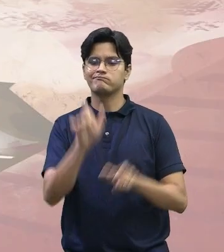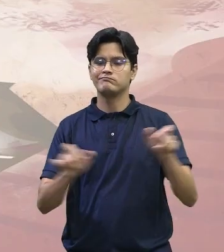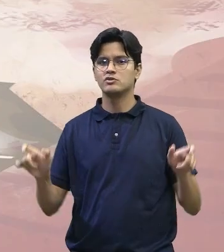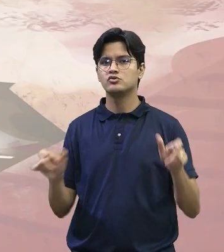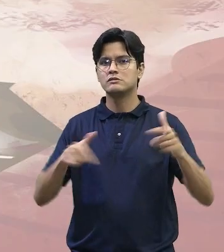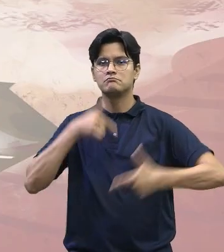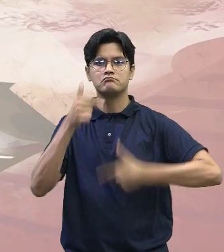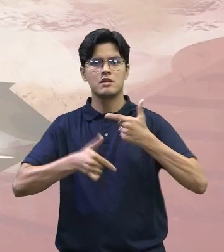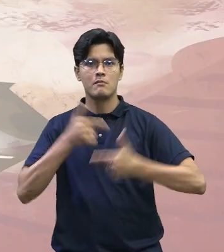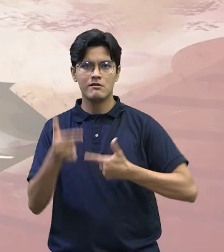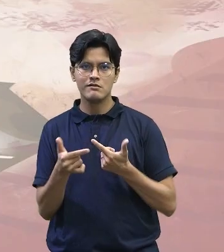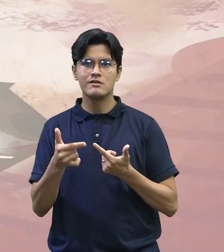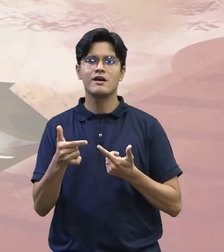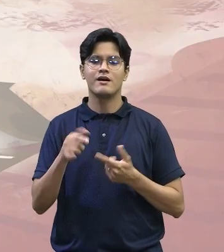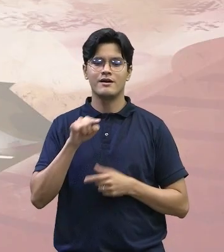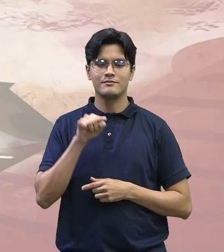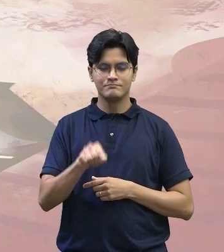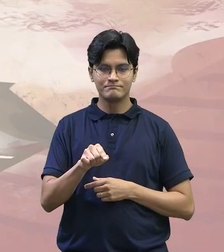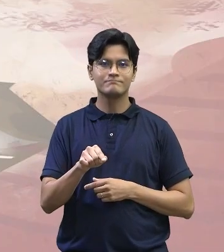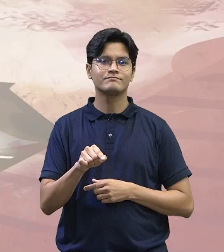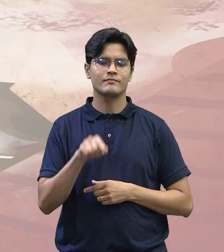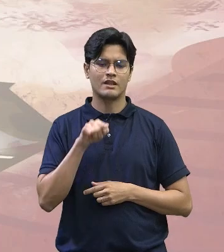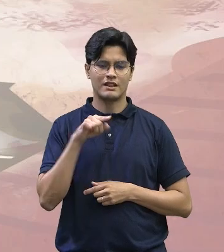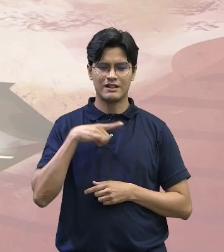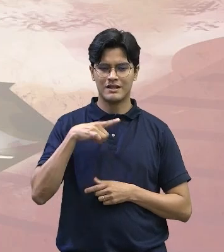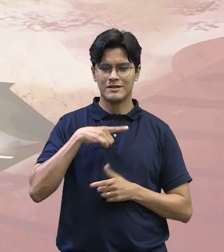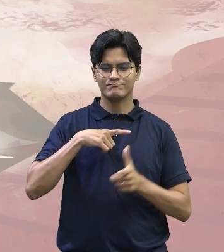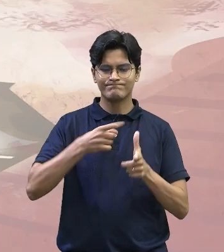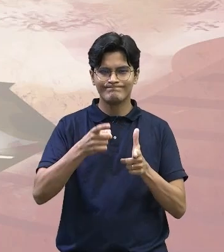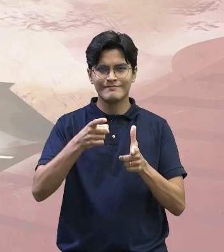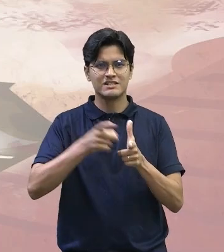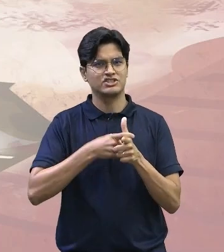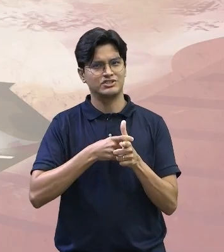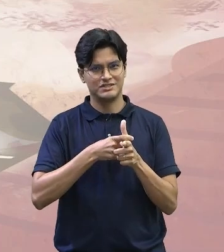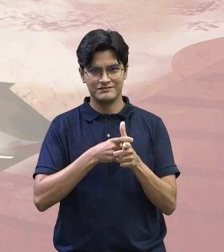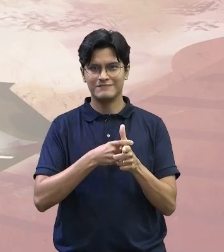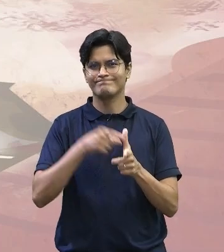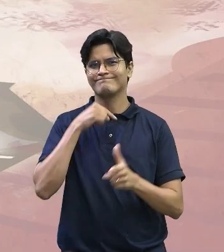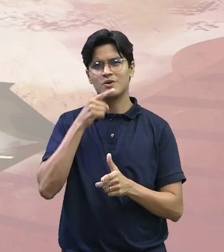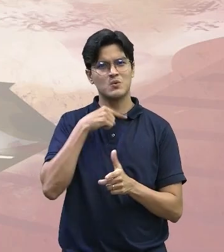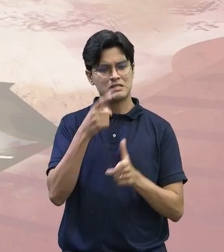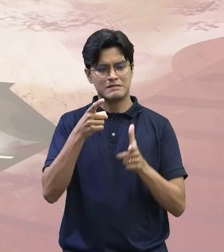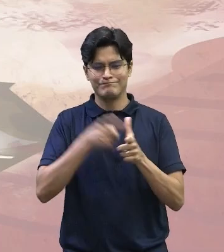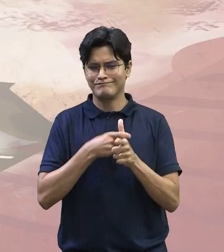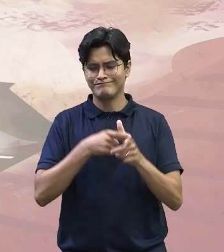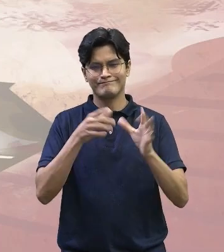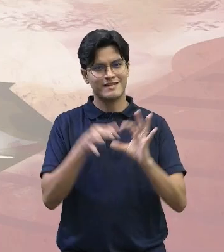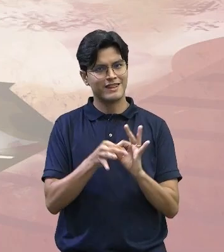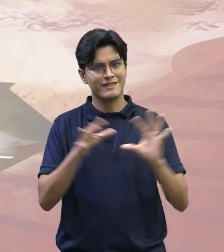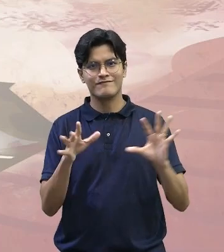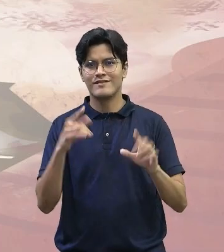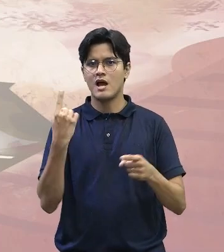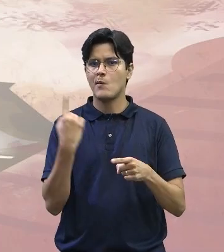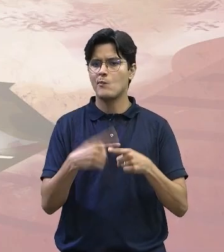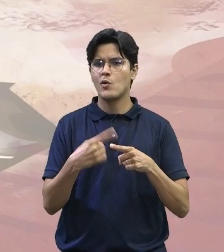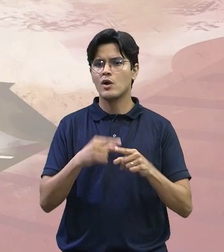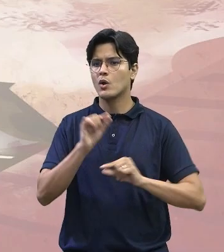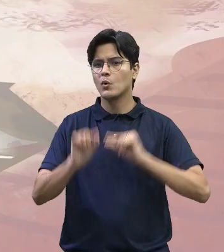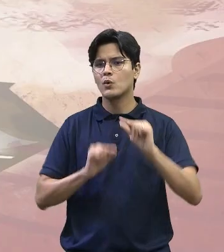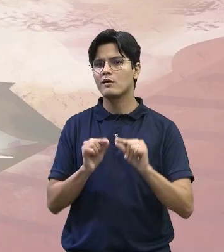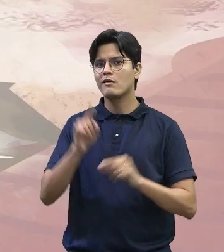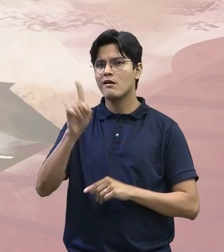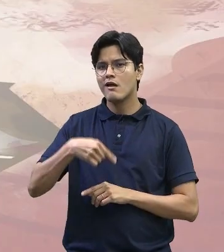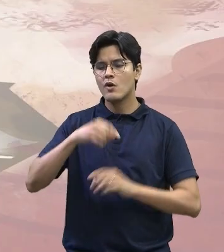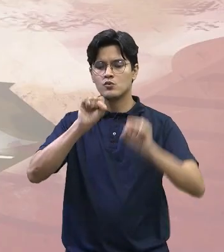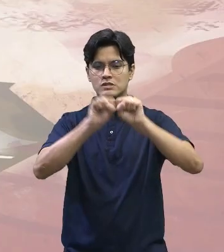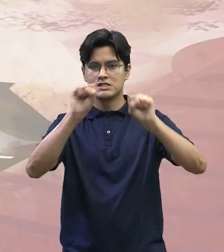dívida, também conhecido como sistema de aviamento. Uma vez introduzido nesse sistema, o seringueiro não